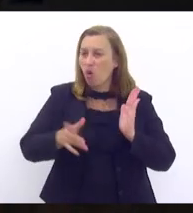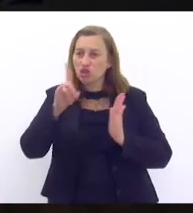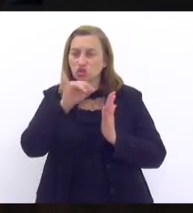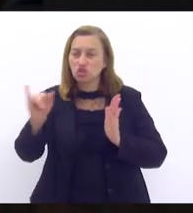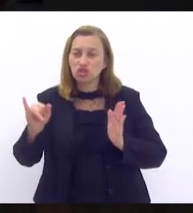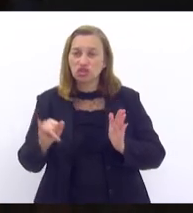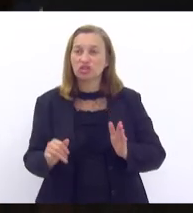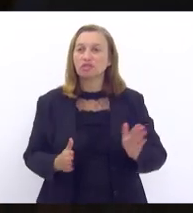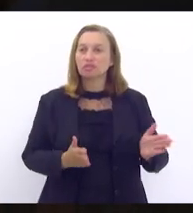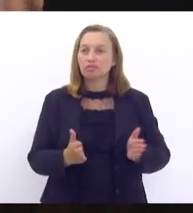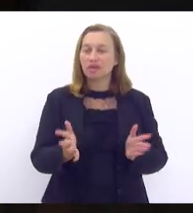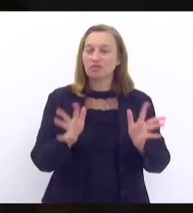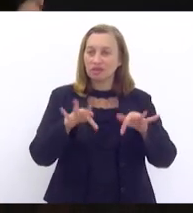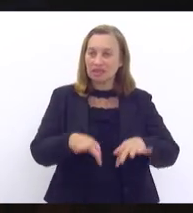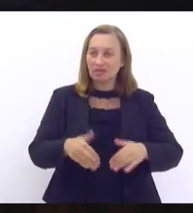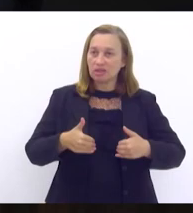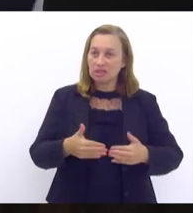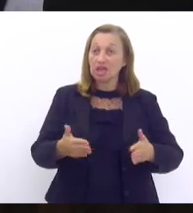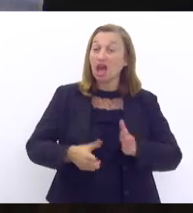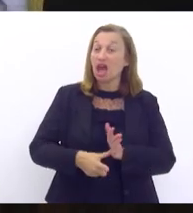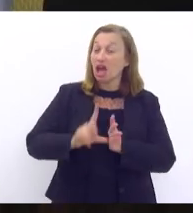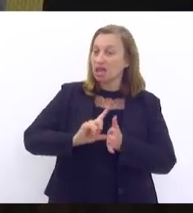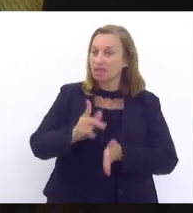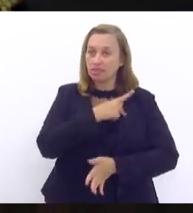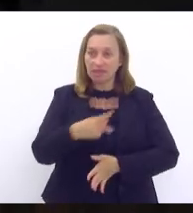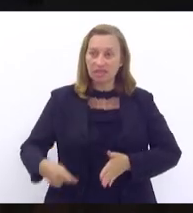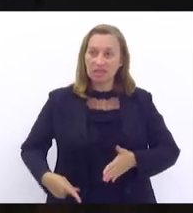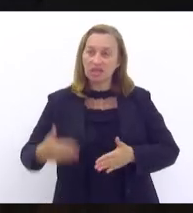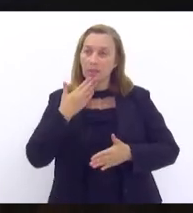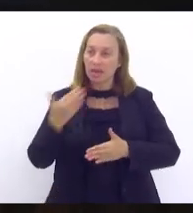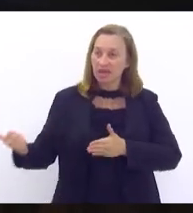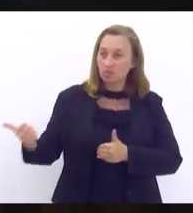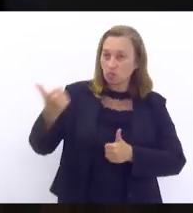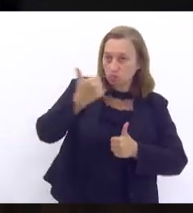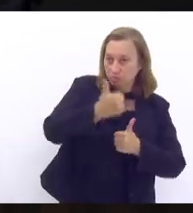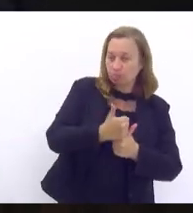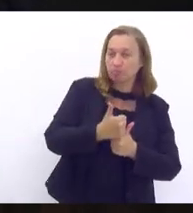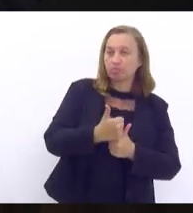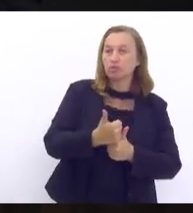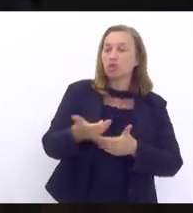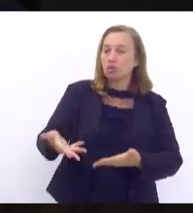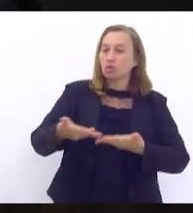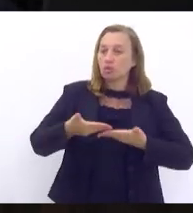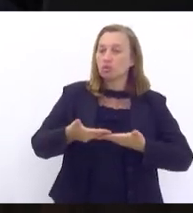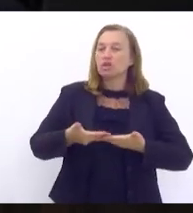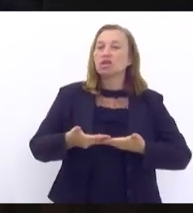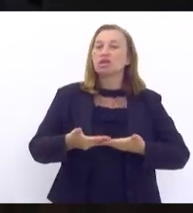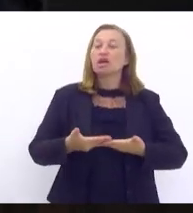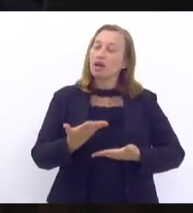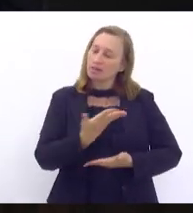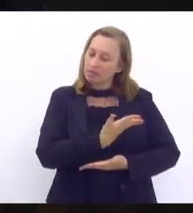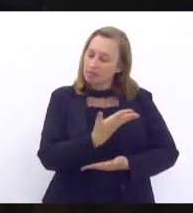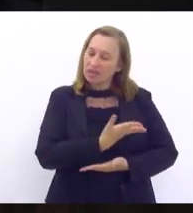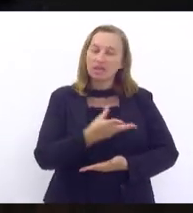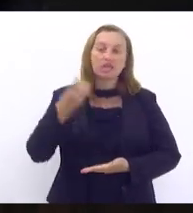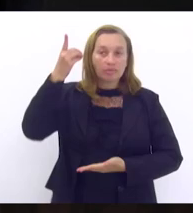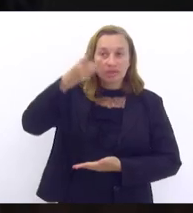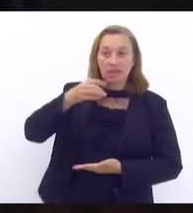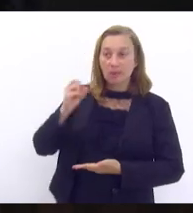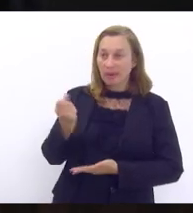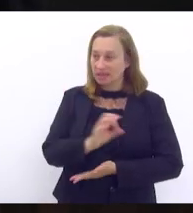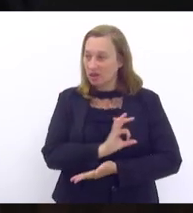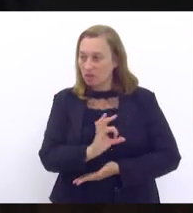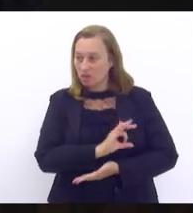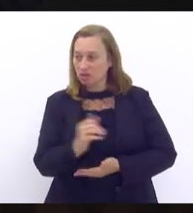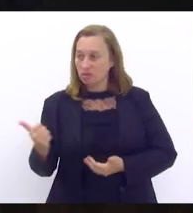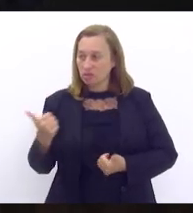dia, passa-se ao expediente final. Antes, porém, a presidência convida a excelentíssima amiga deputada Marta Rocha para